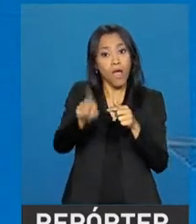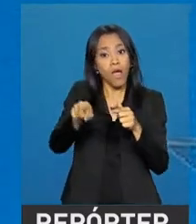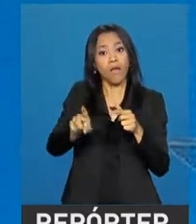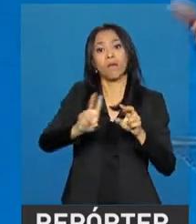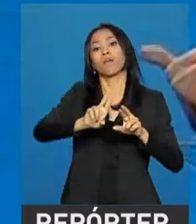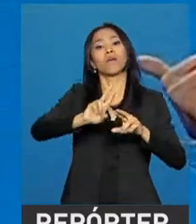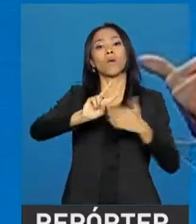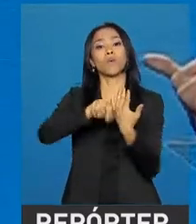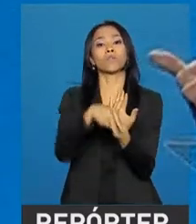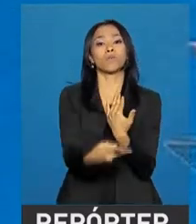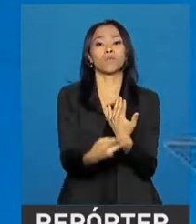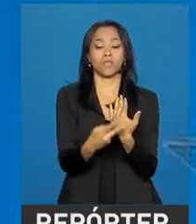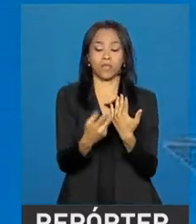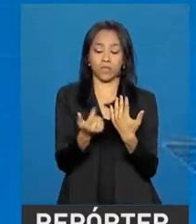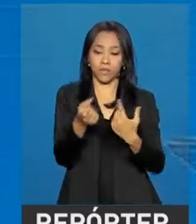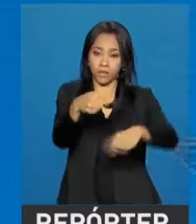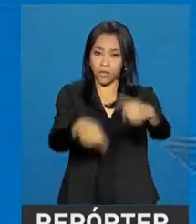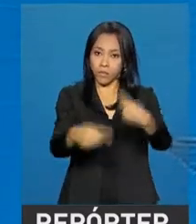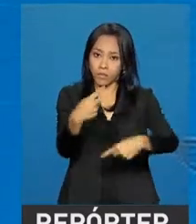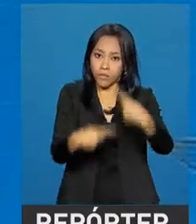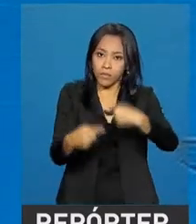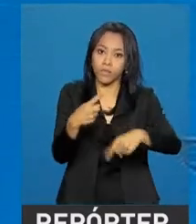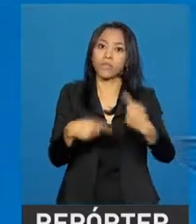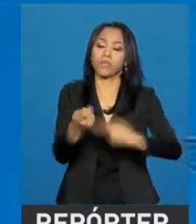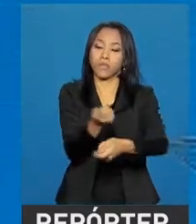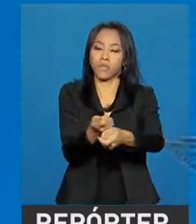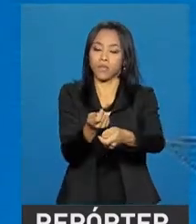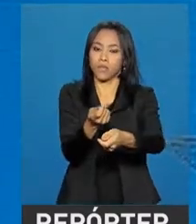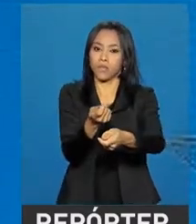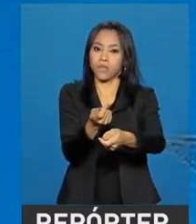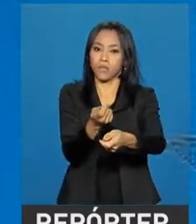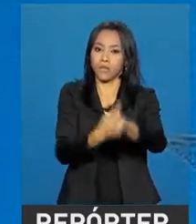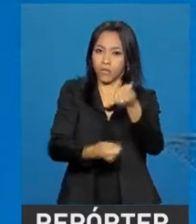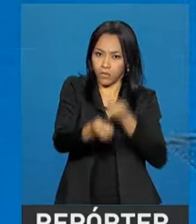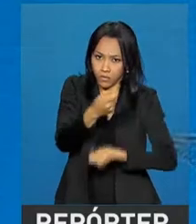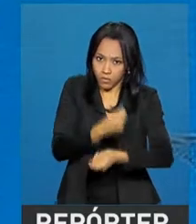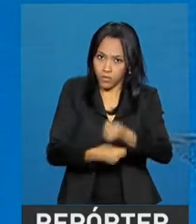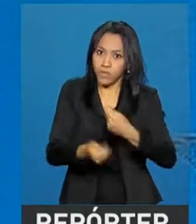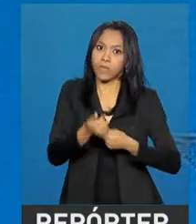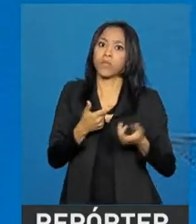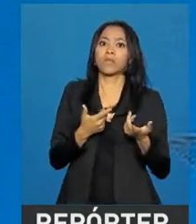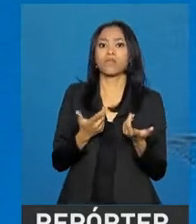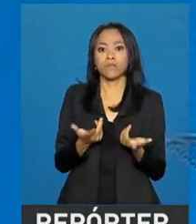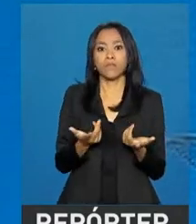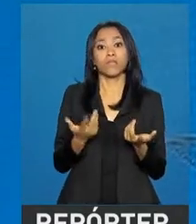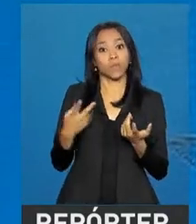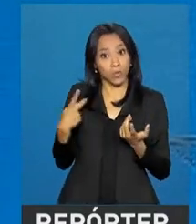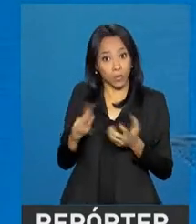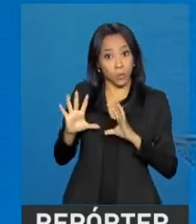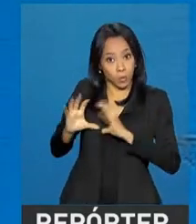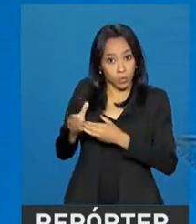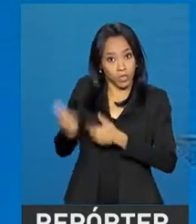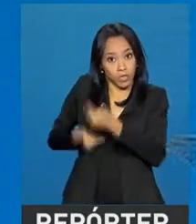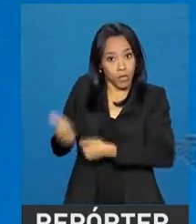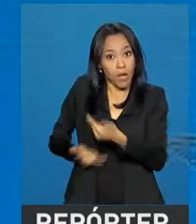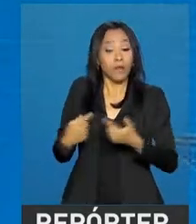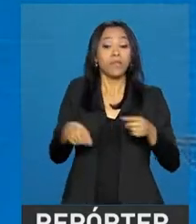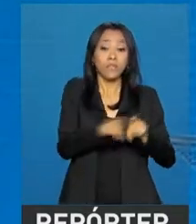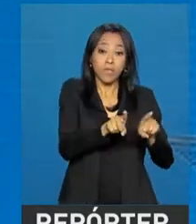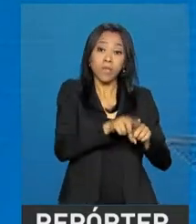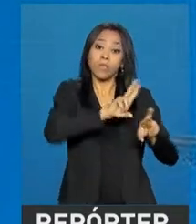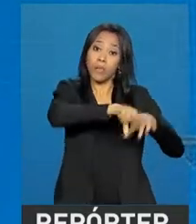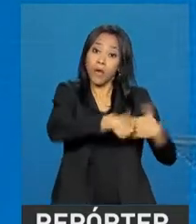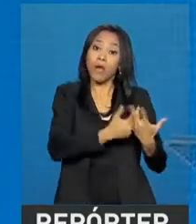política econômica por ele conduzida isso equipe mas também por força da modernização